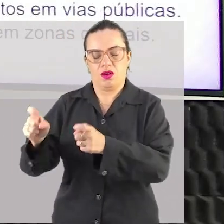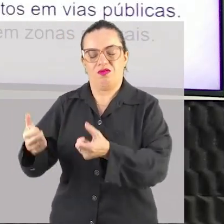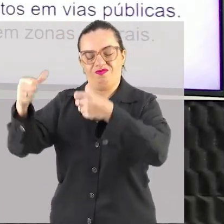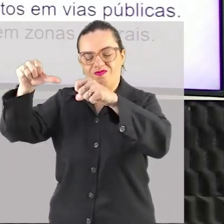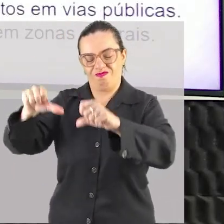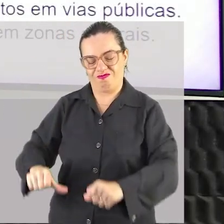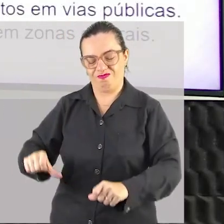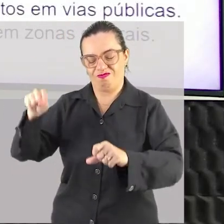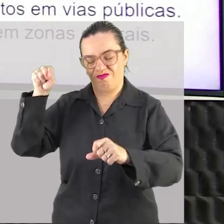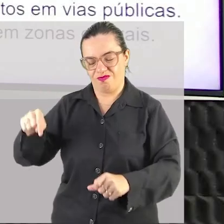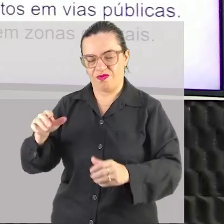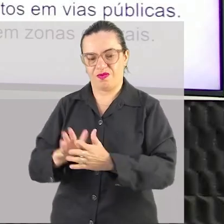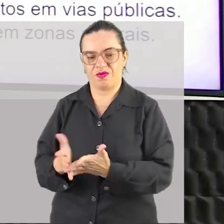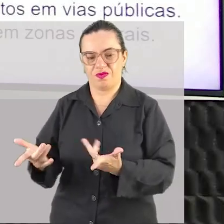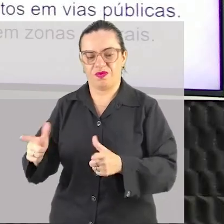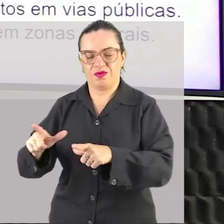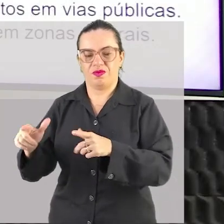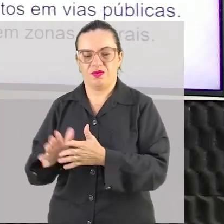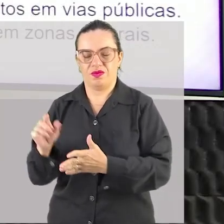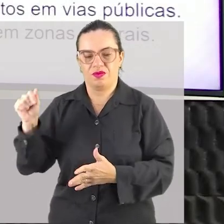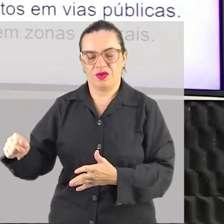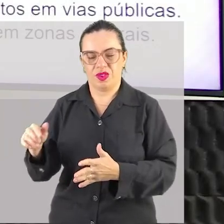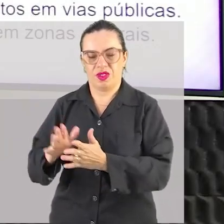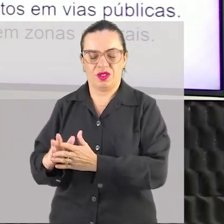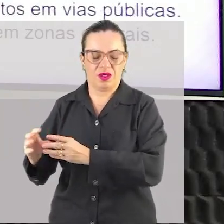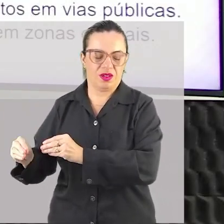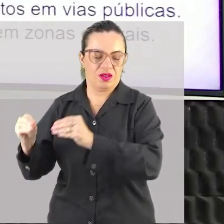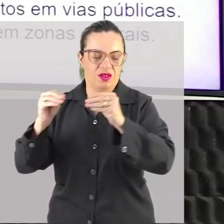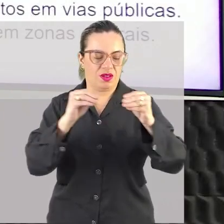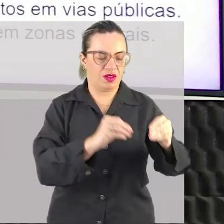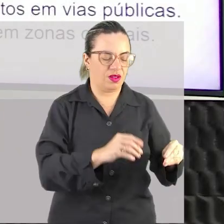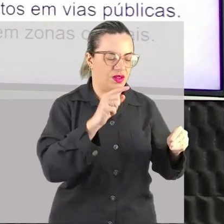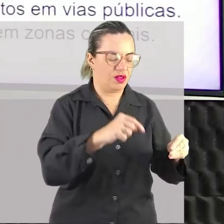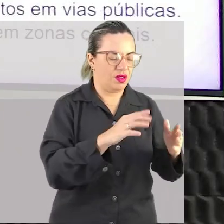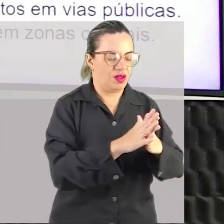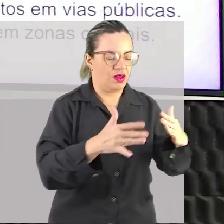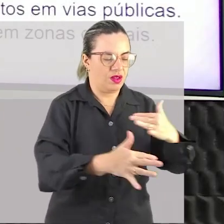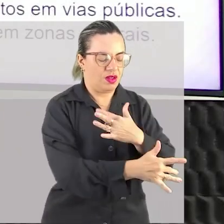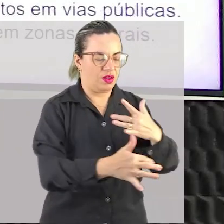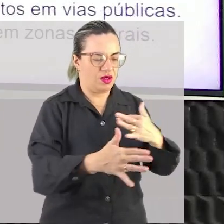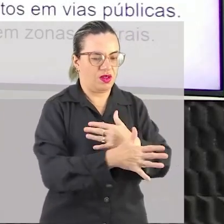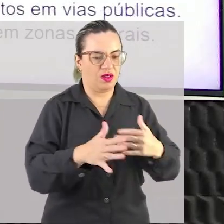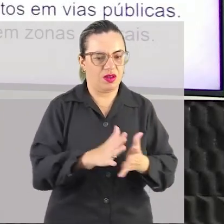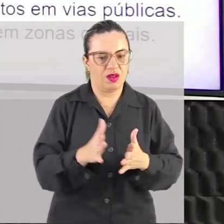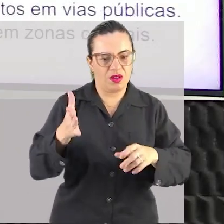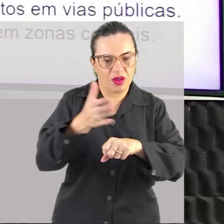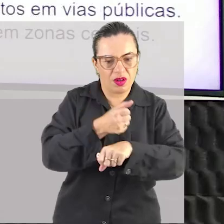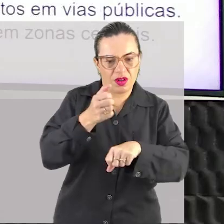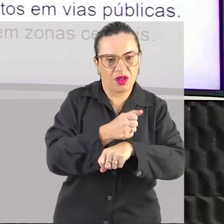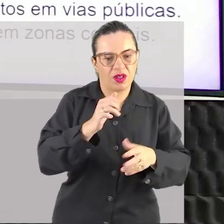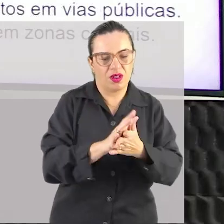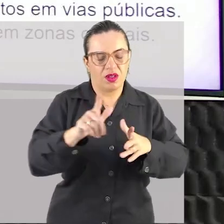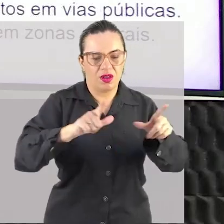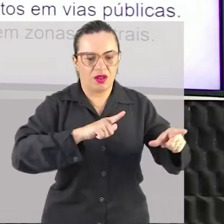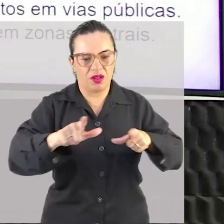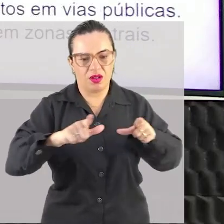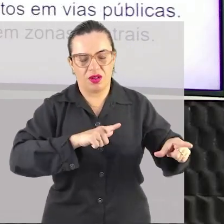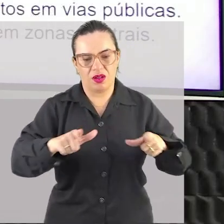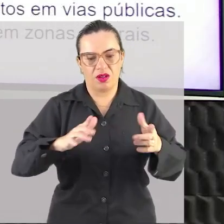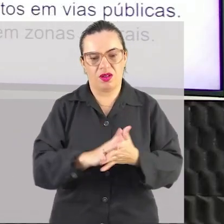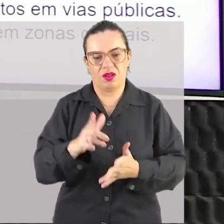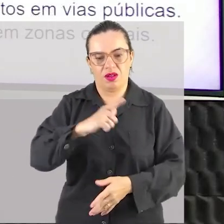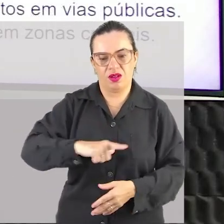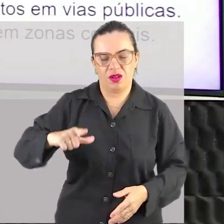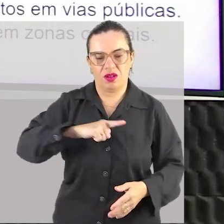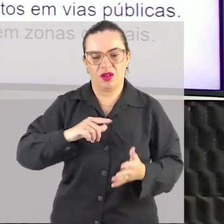precariedades no campo então quem tá no campo quer sair e a cidade começa a atrair essa mão deobra e aí